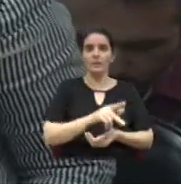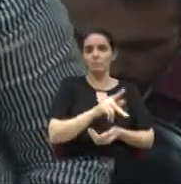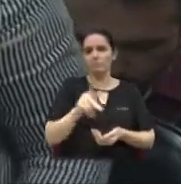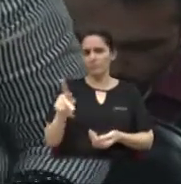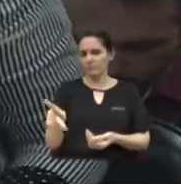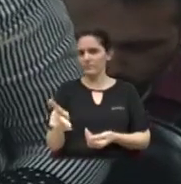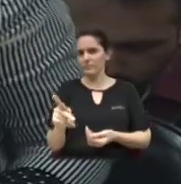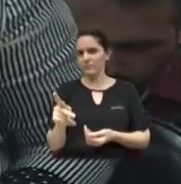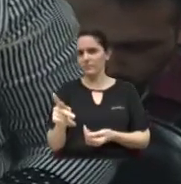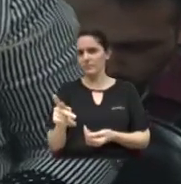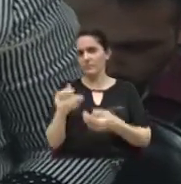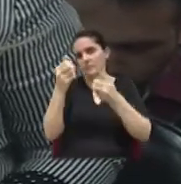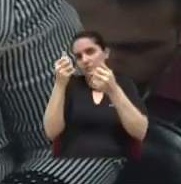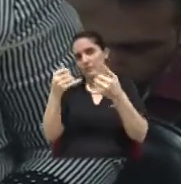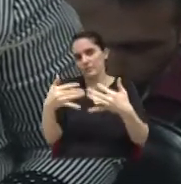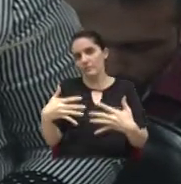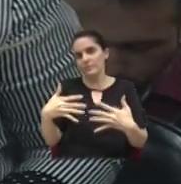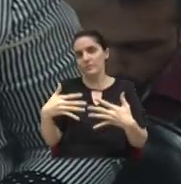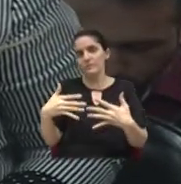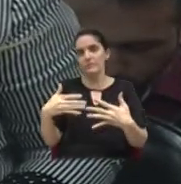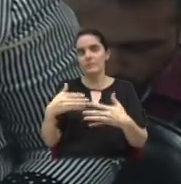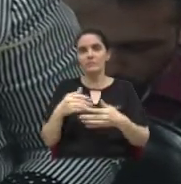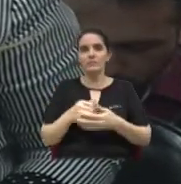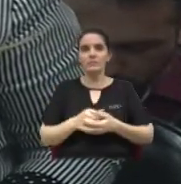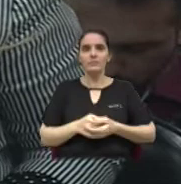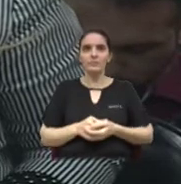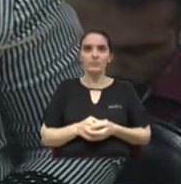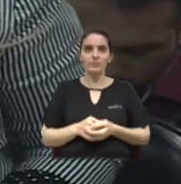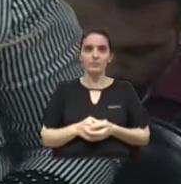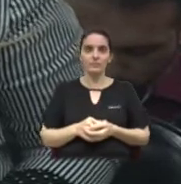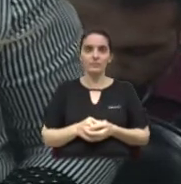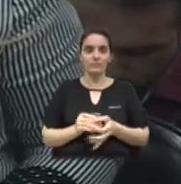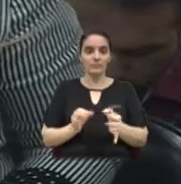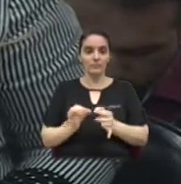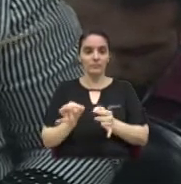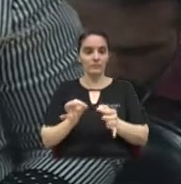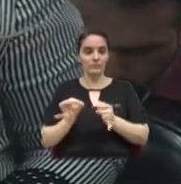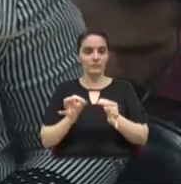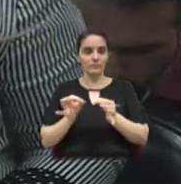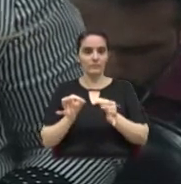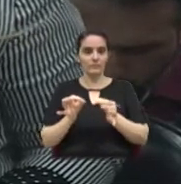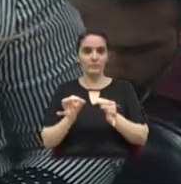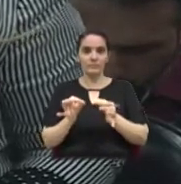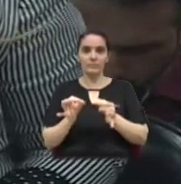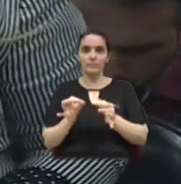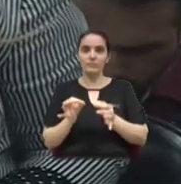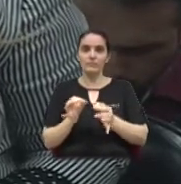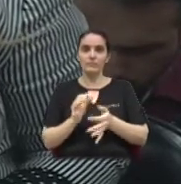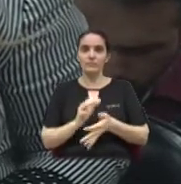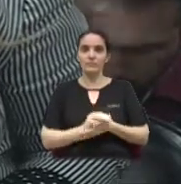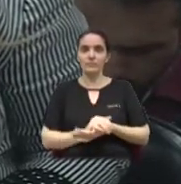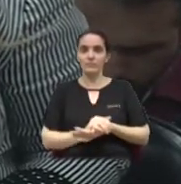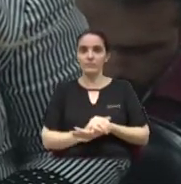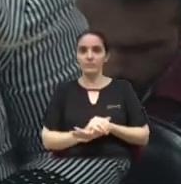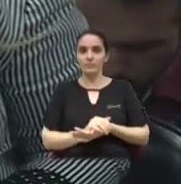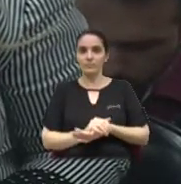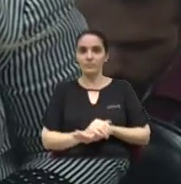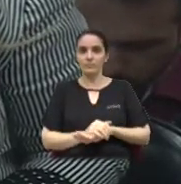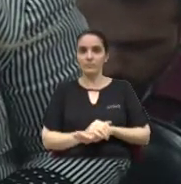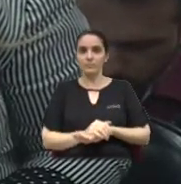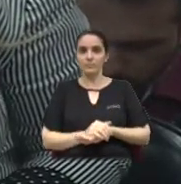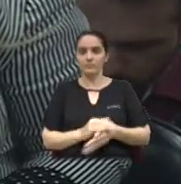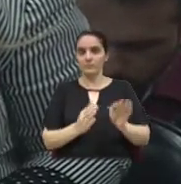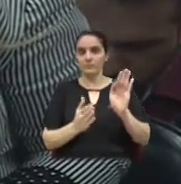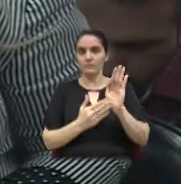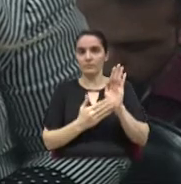presidente, eu quero justificar, o projeto. A presente